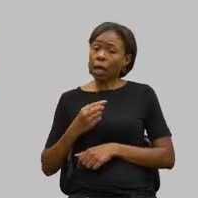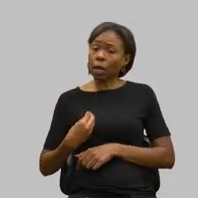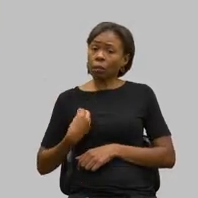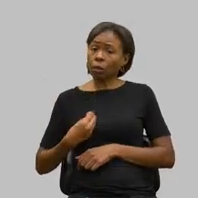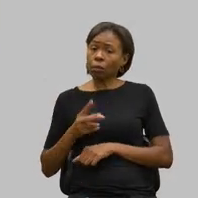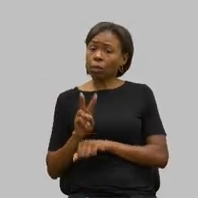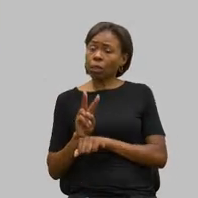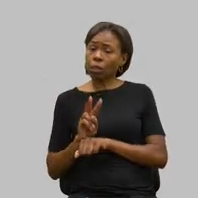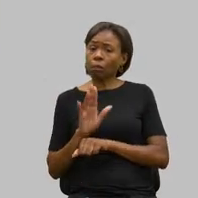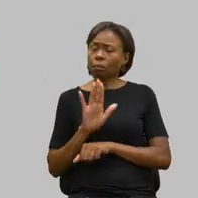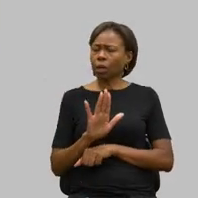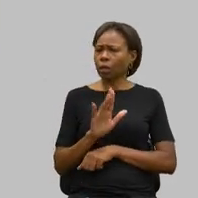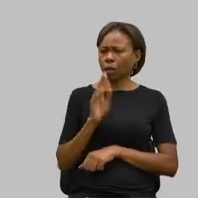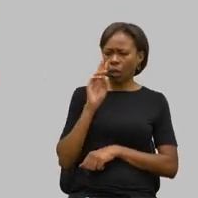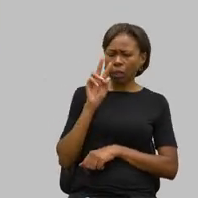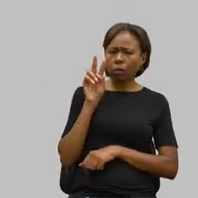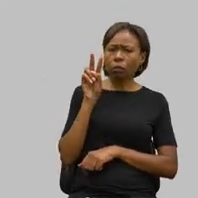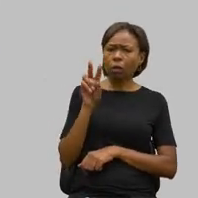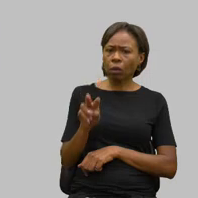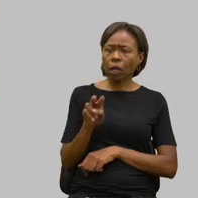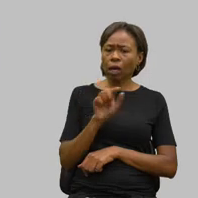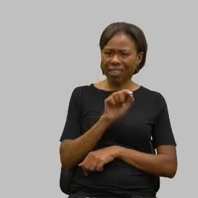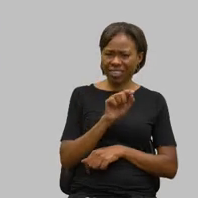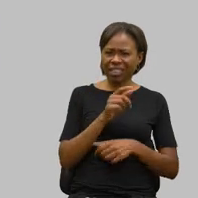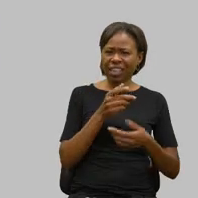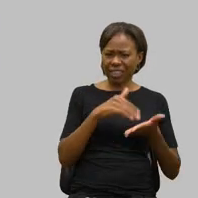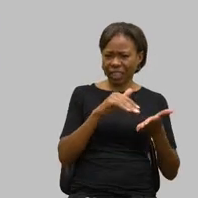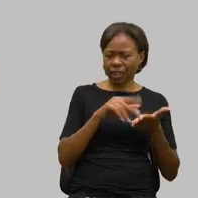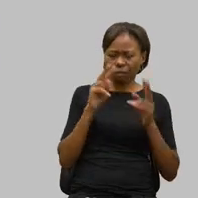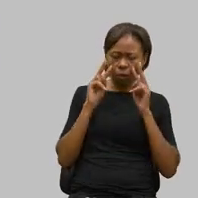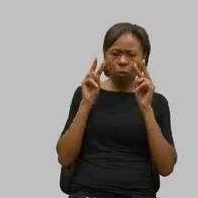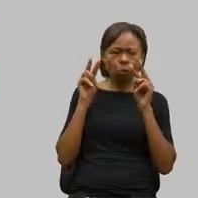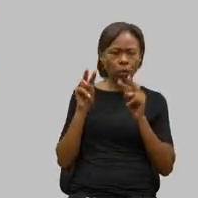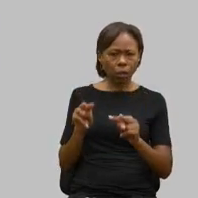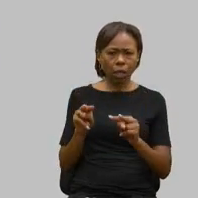a resolução, ela glosa do prestador ou do município,